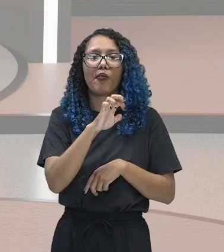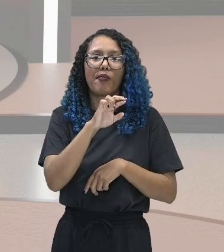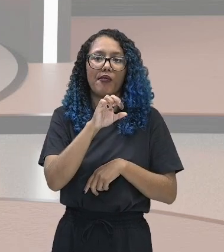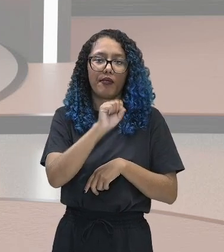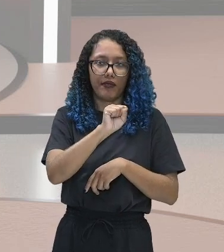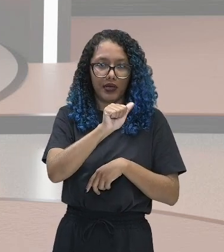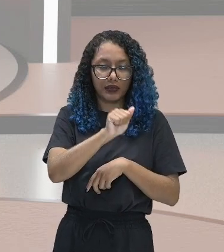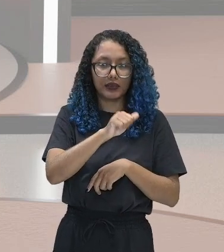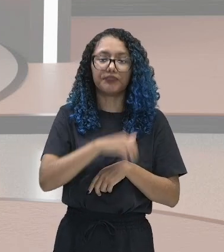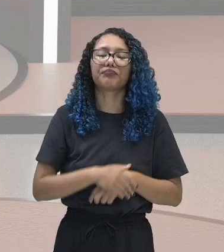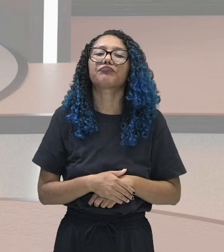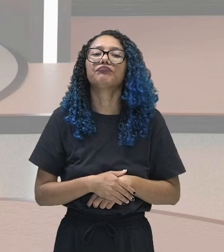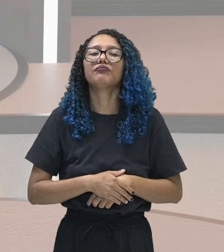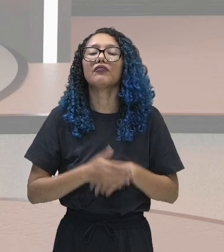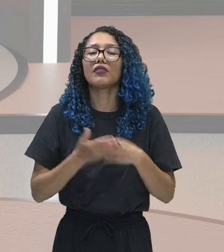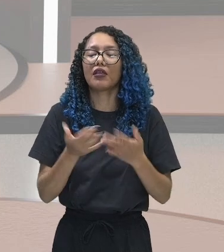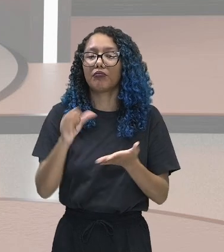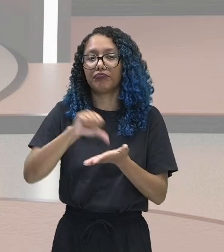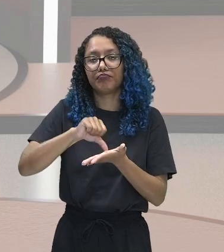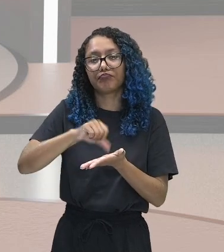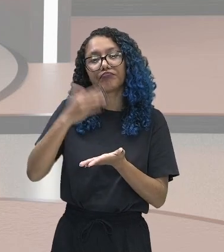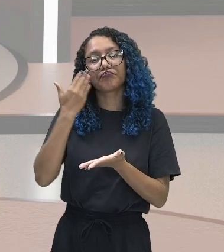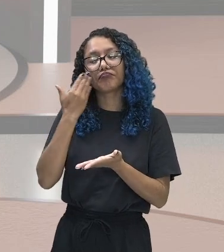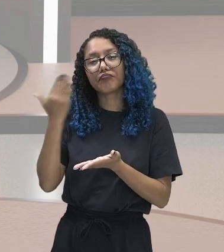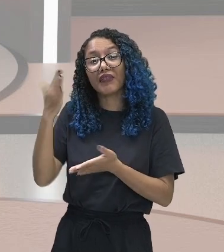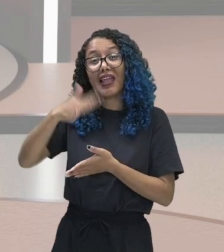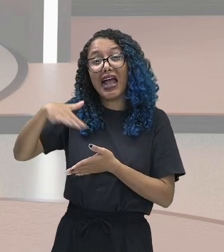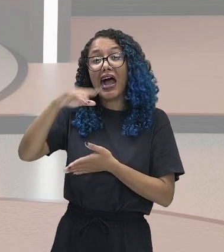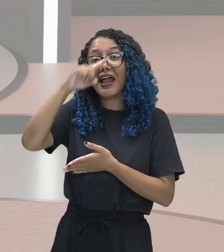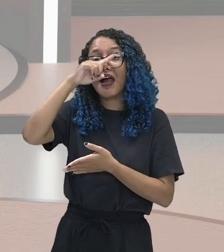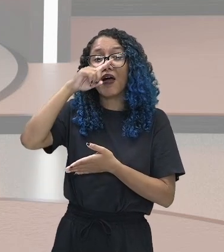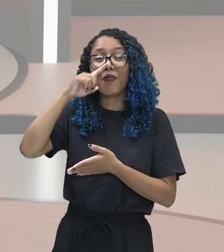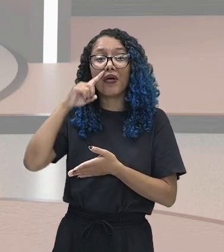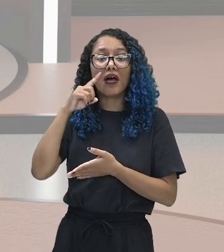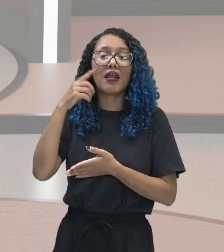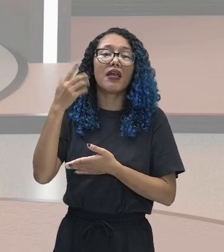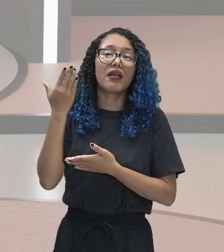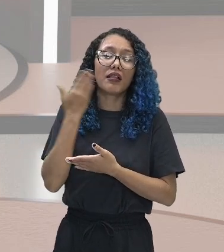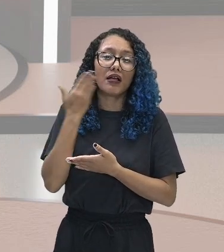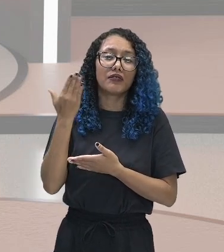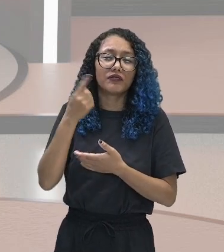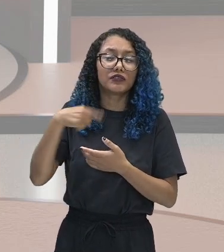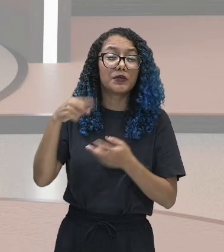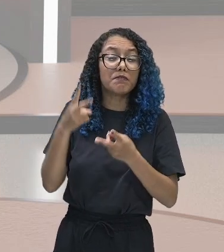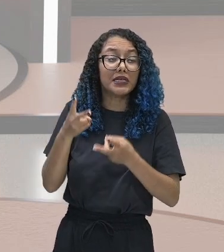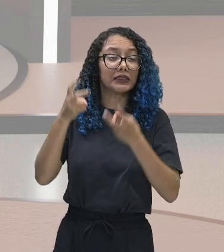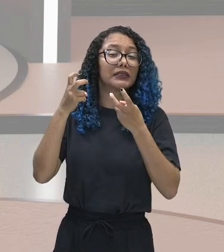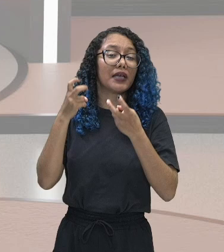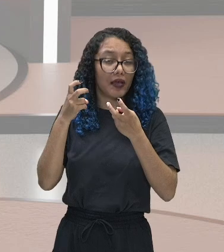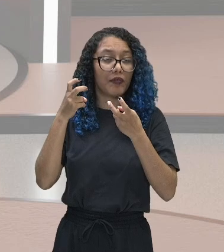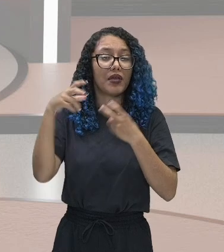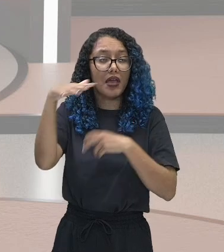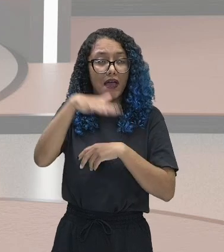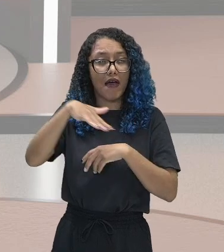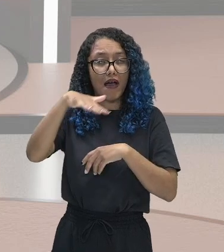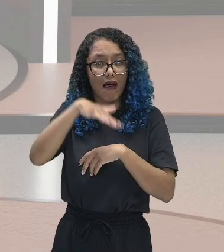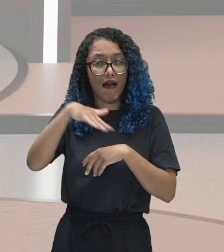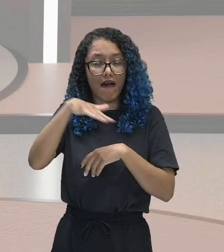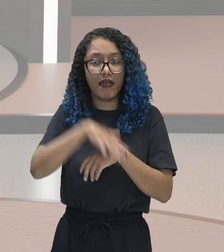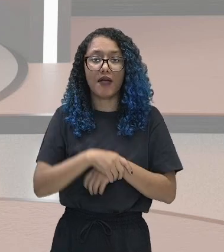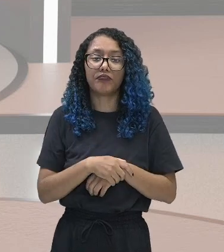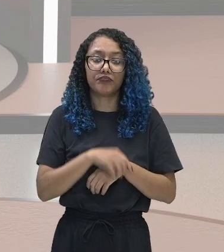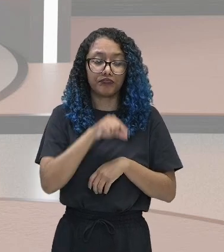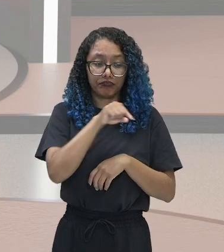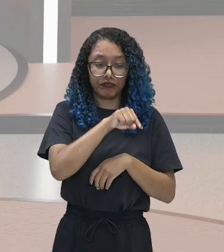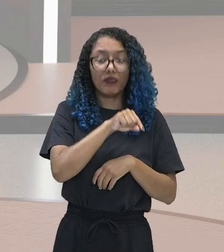Vocês estão vendo então aqui em amarelo é exatamente a parte aonde os persas eles vão começar a fazer aí a